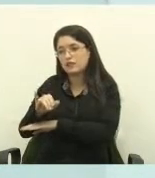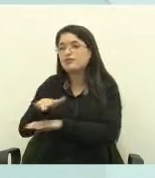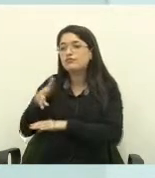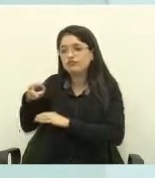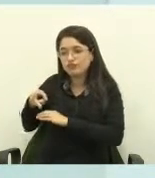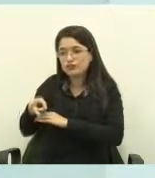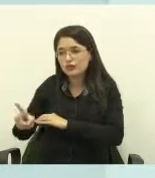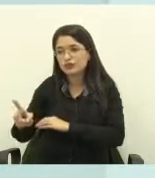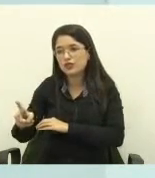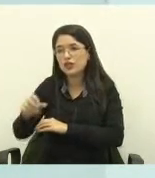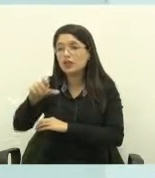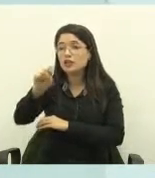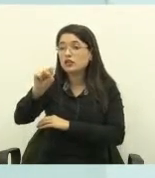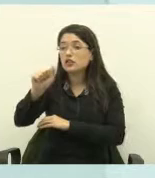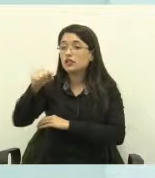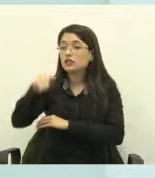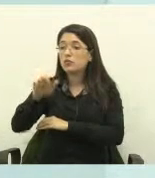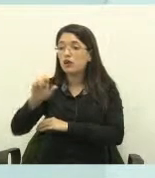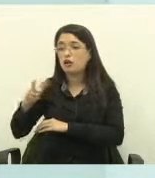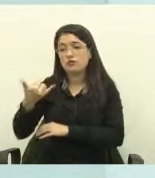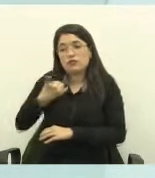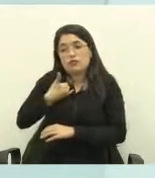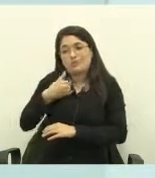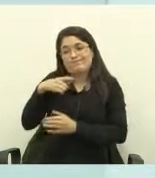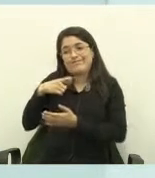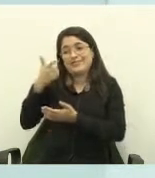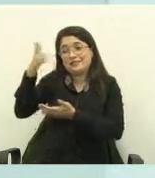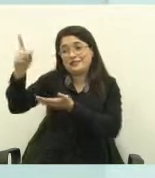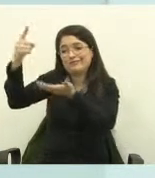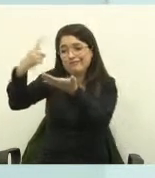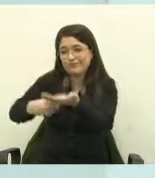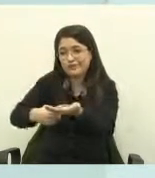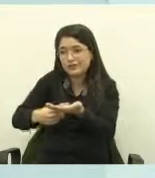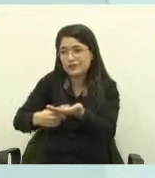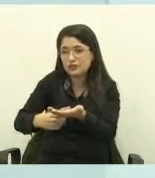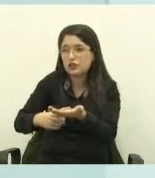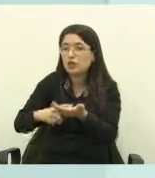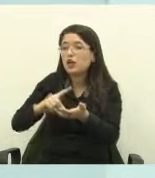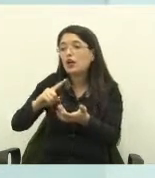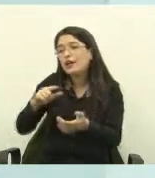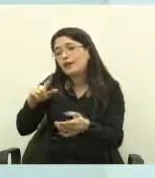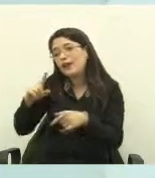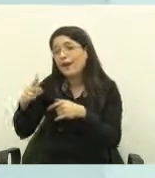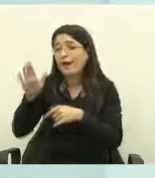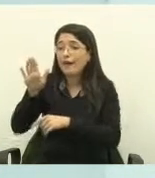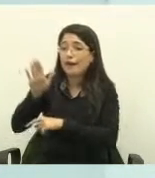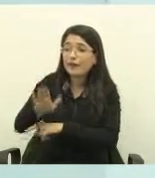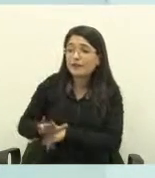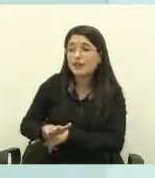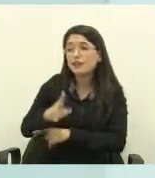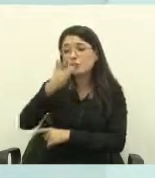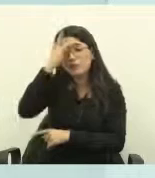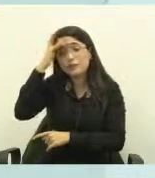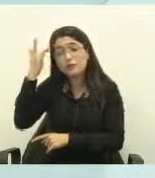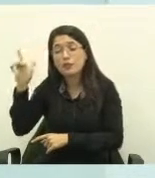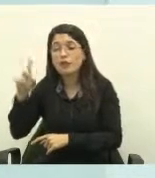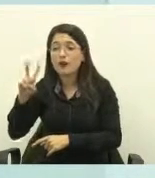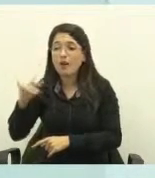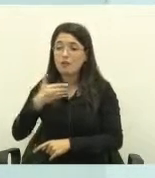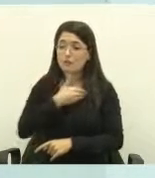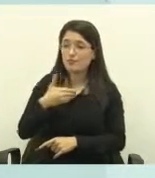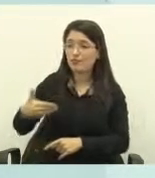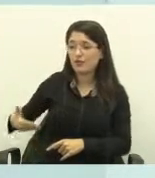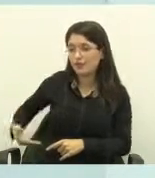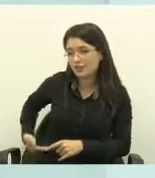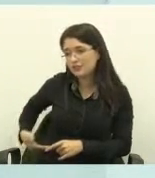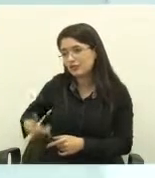Samuel já informou que ele tem um compromisso. E à tarde nós faremos aí um rodízio hoje na presidência dessa comissão. E amanhã eu